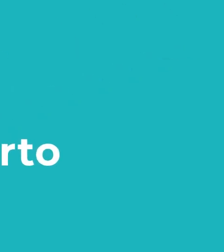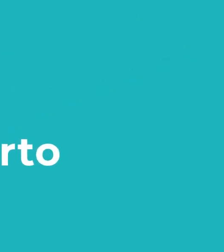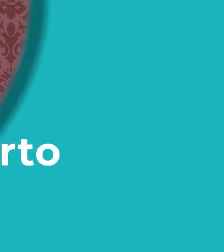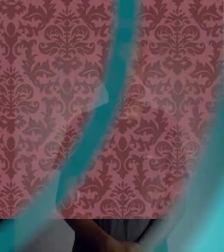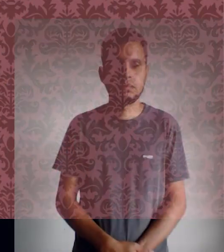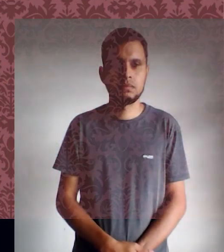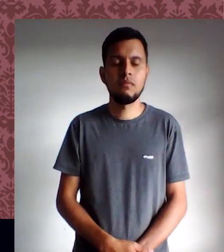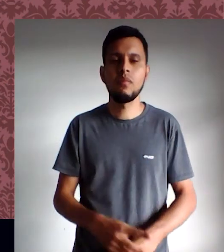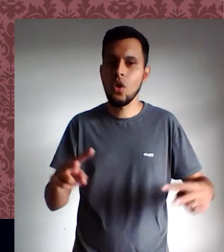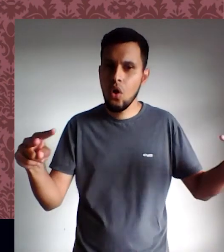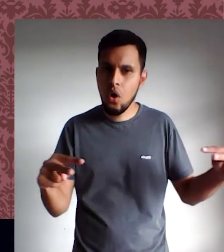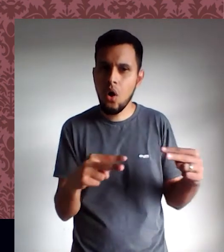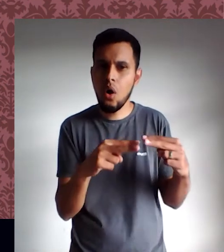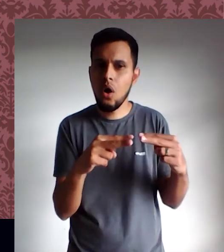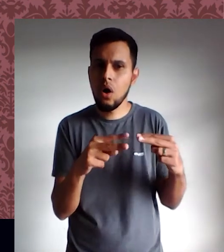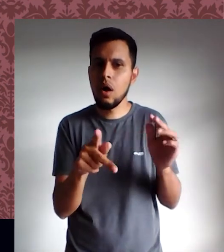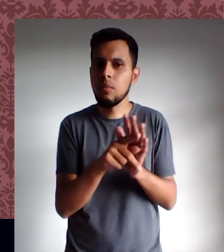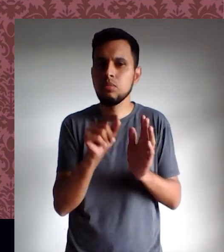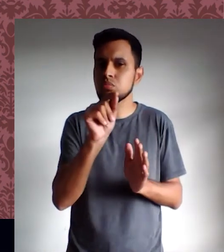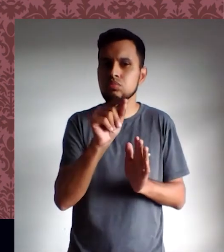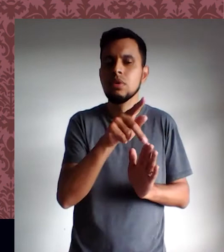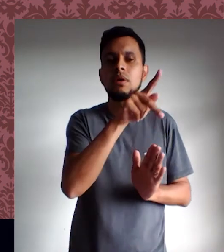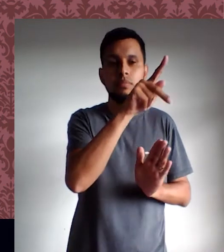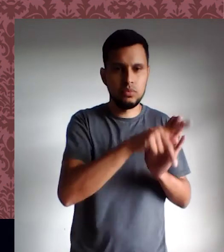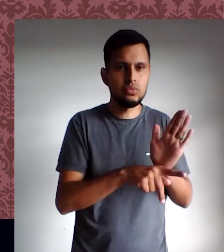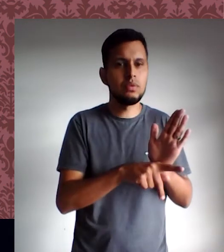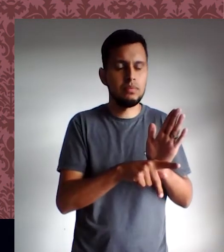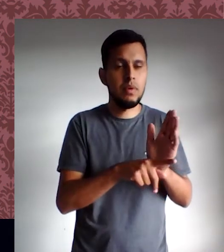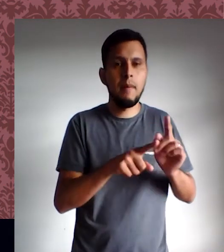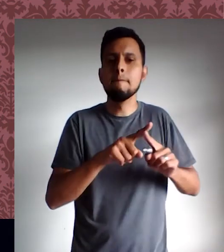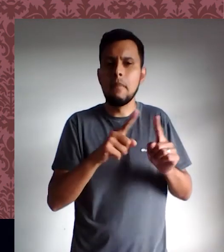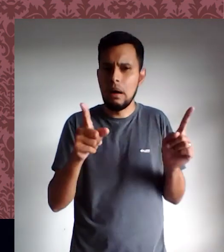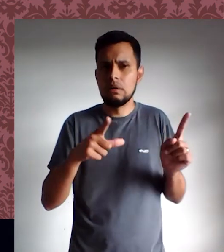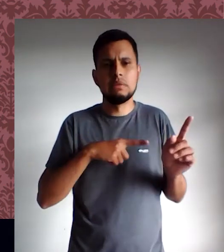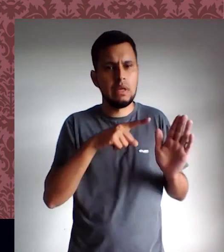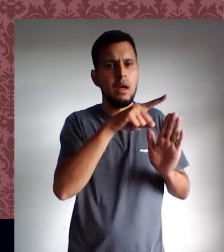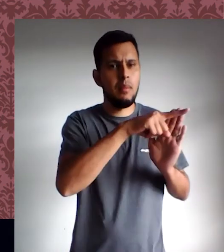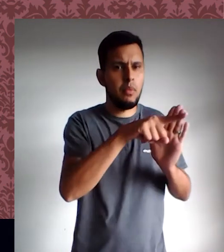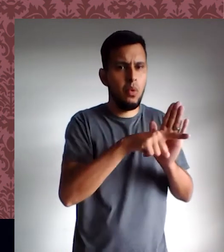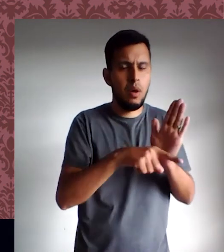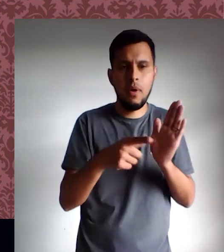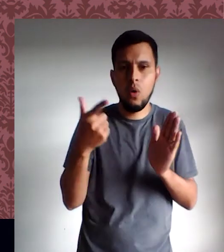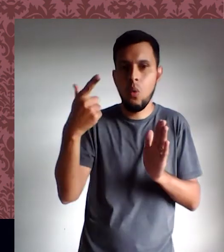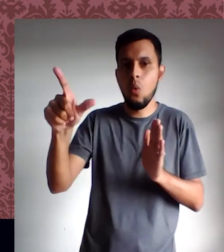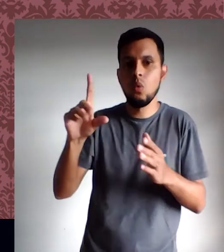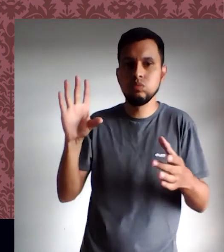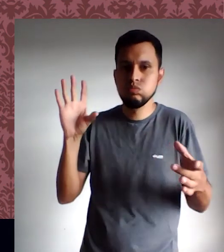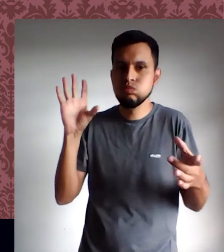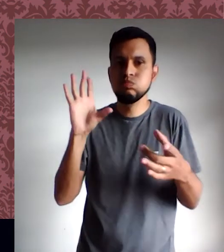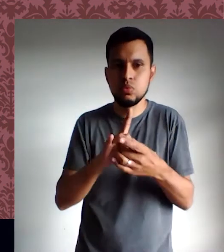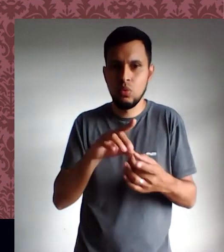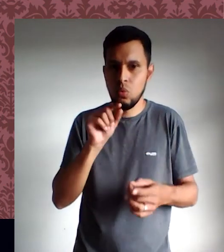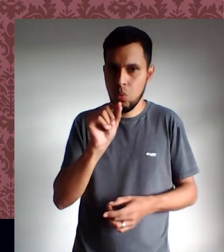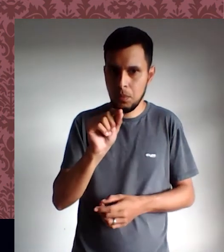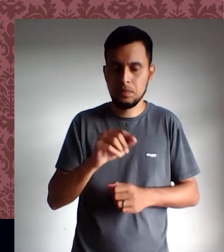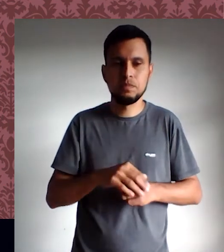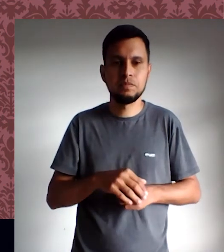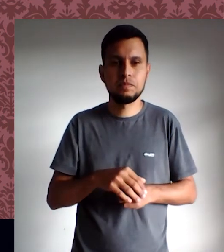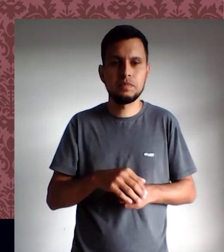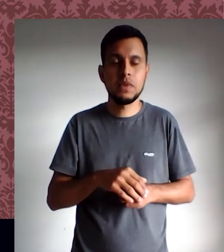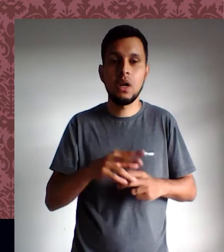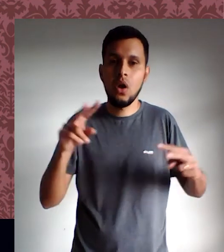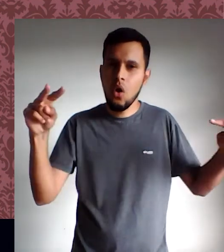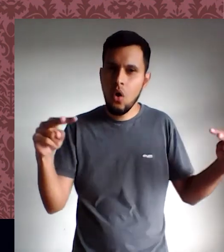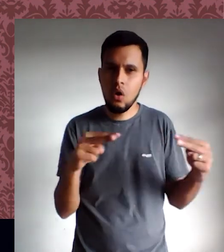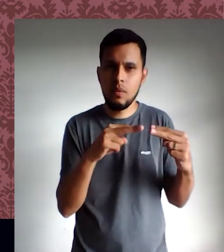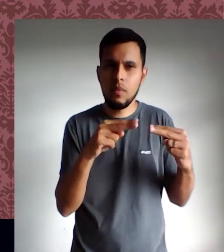O Olhar de Perto é um projeto, ele perspassa outros programas. Então, o Olhar de Perto ele também vai abraçar, digamos assim,